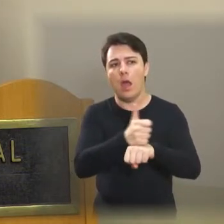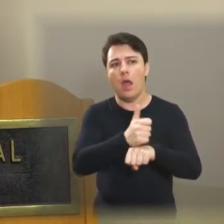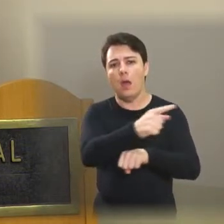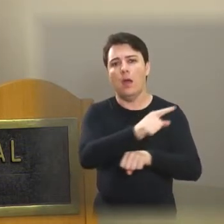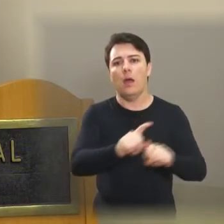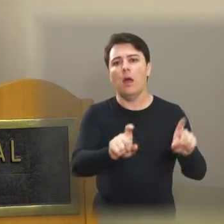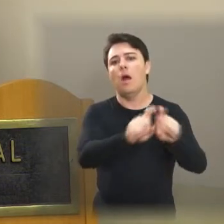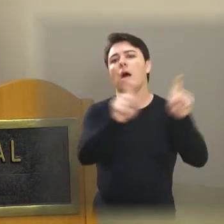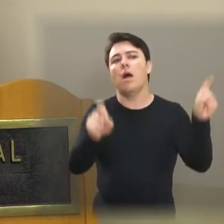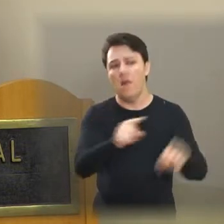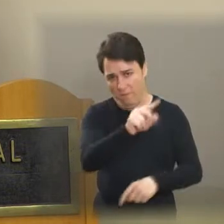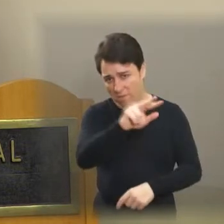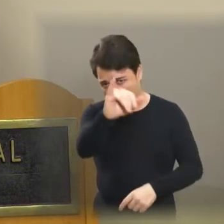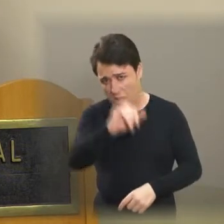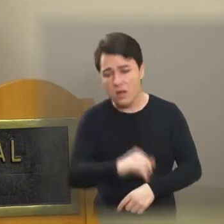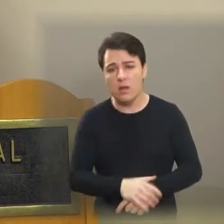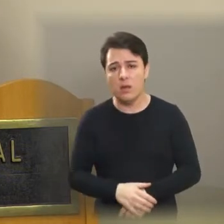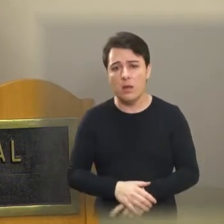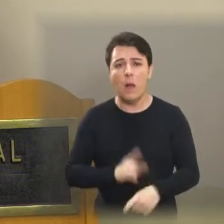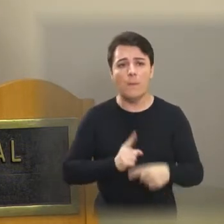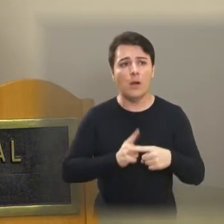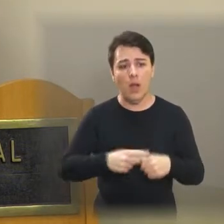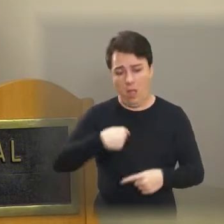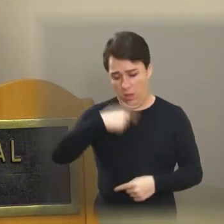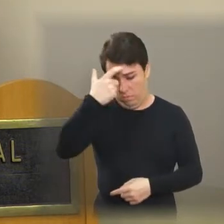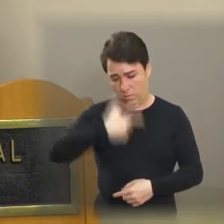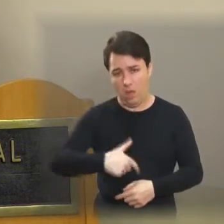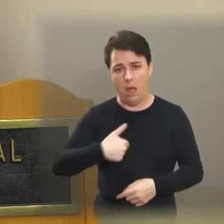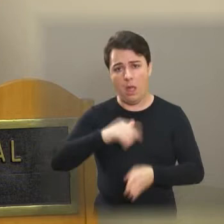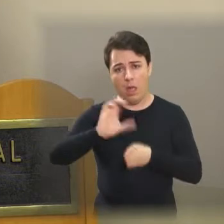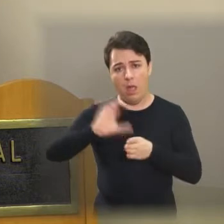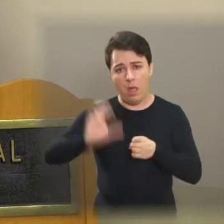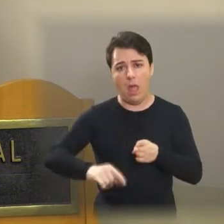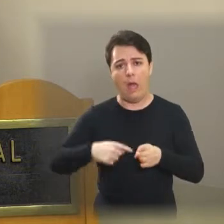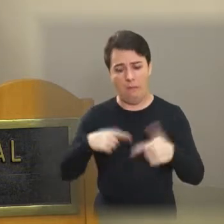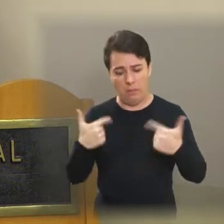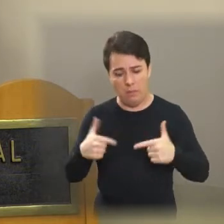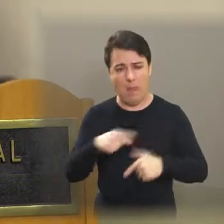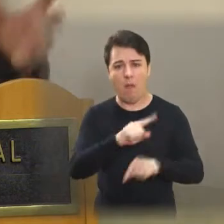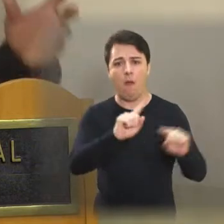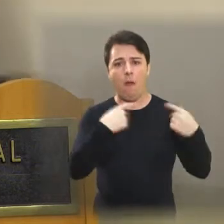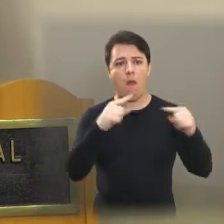vai lá agora. Porque tudo que eu faço nessa câmara aqui, muitas vezes, eu sou criticado. Por causa de uma